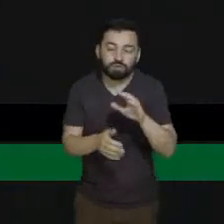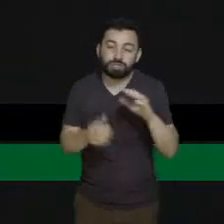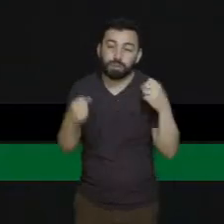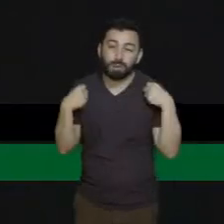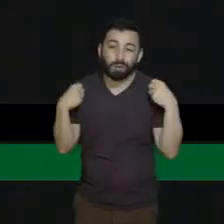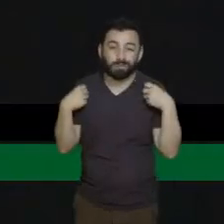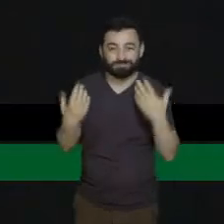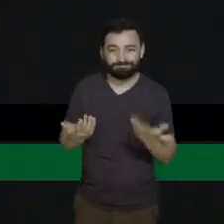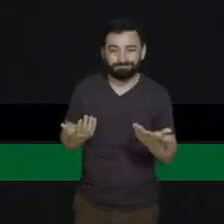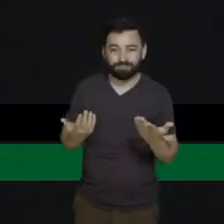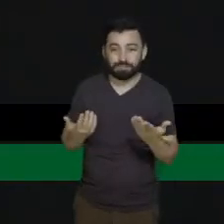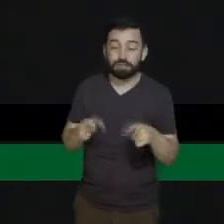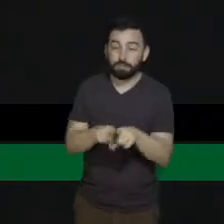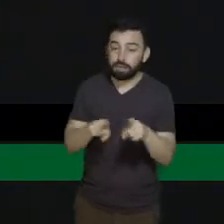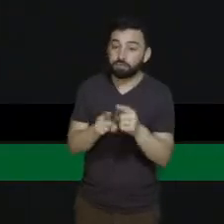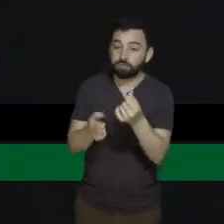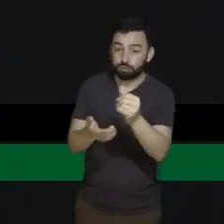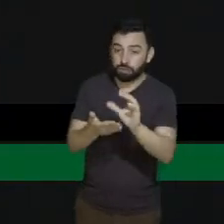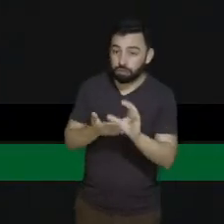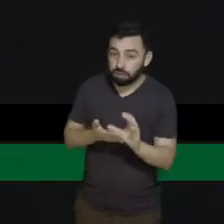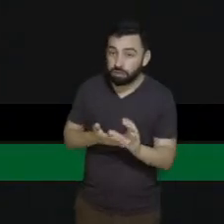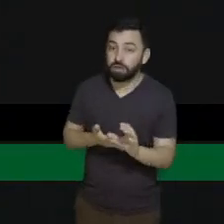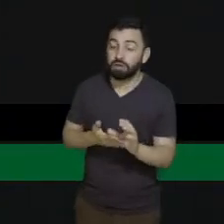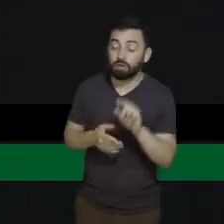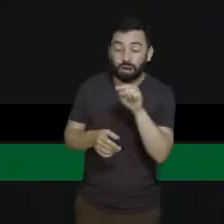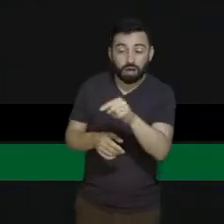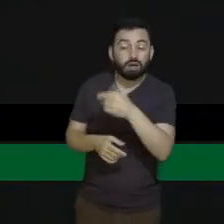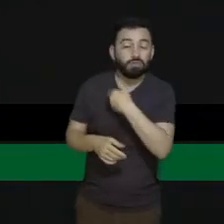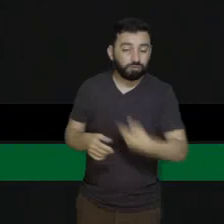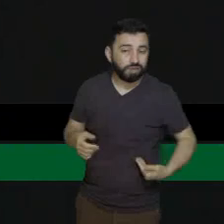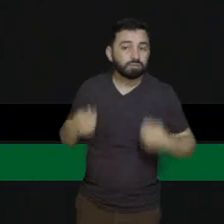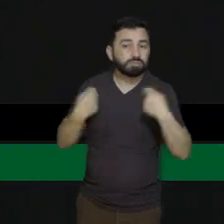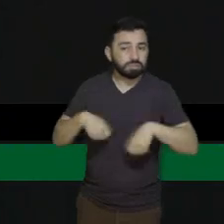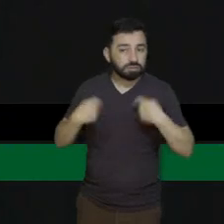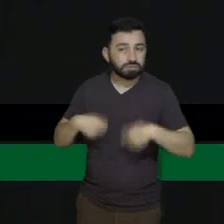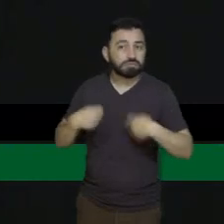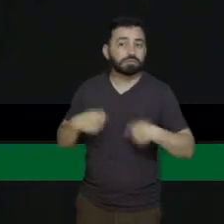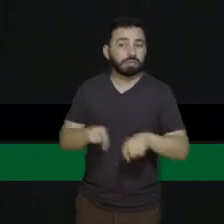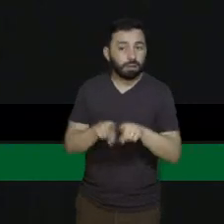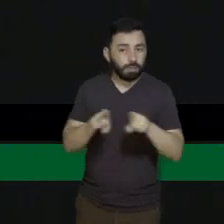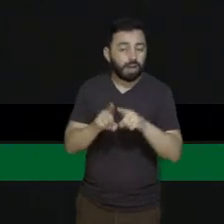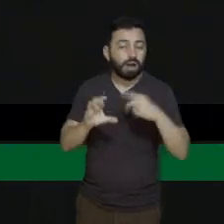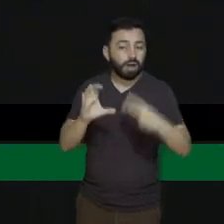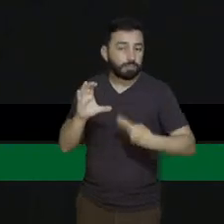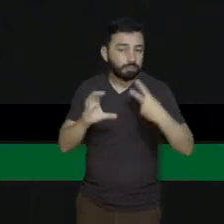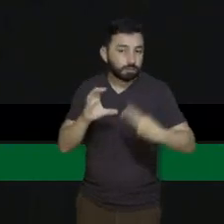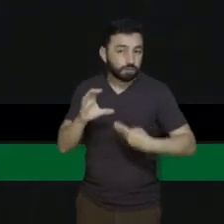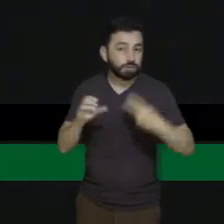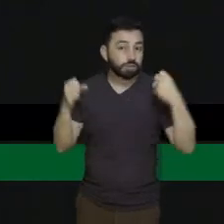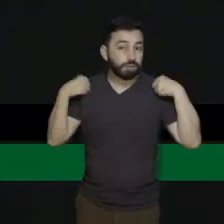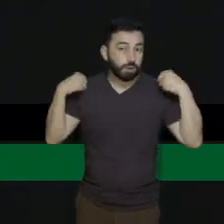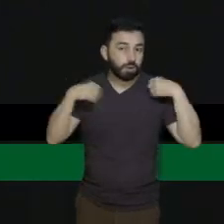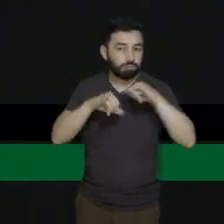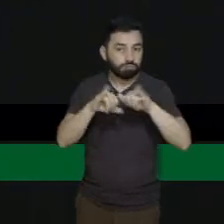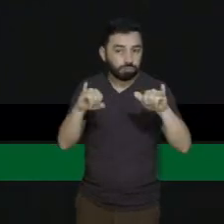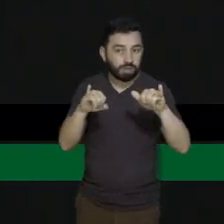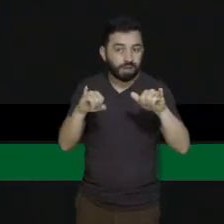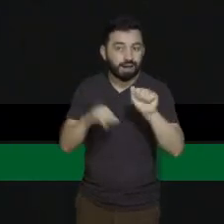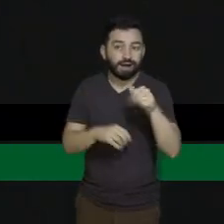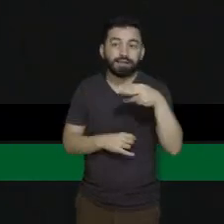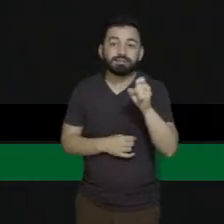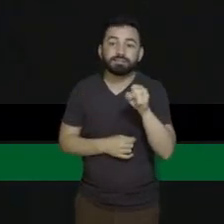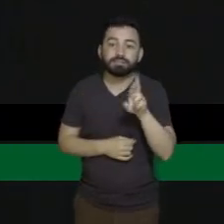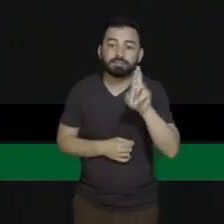do estado. E aqui quero fazer uma menção à Câmara de Vereadores de Chapecó, através do André